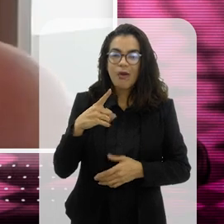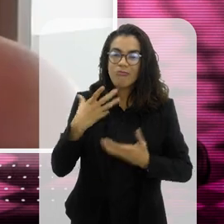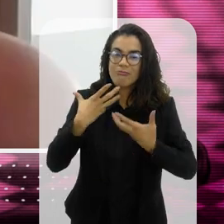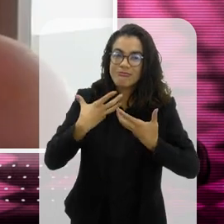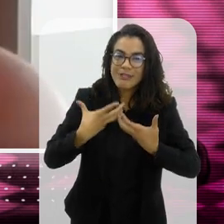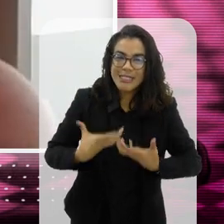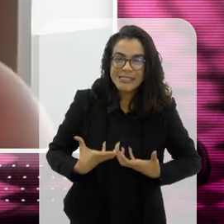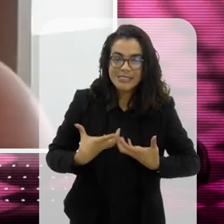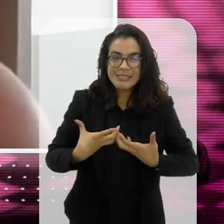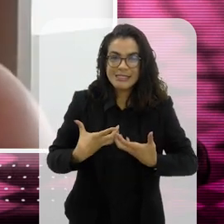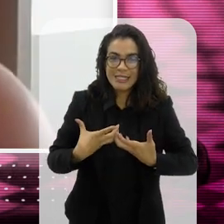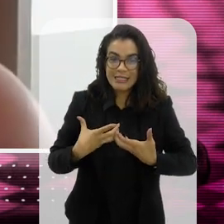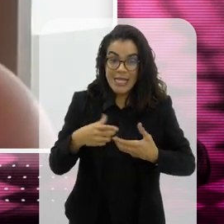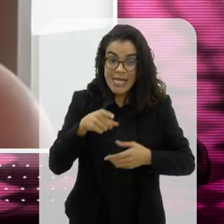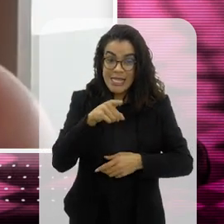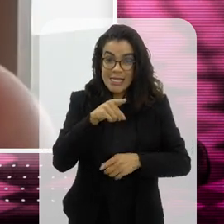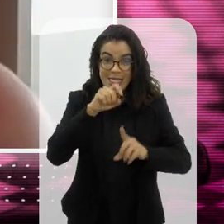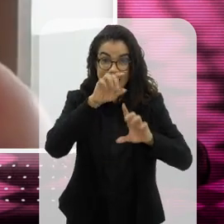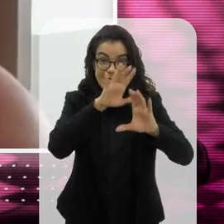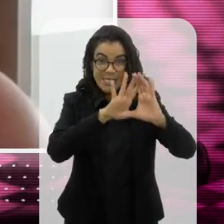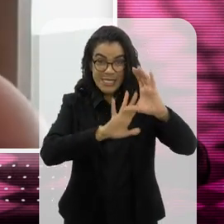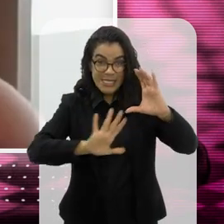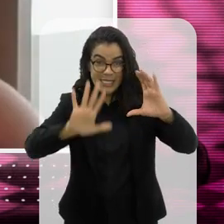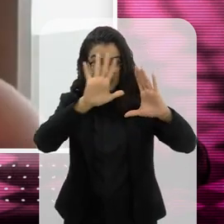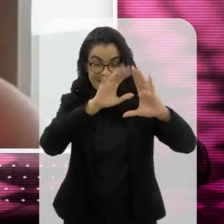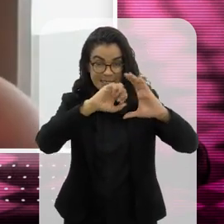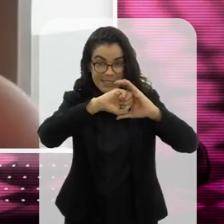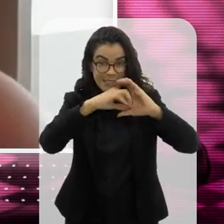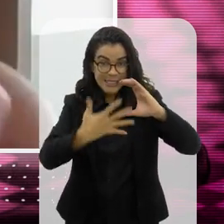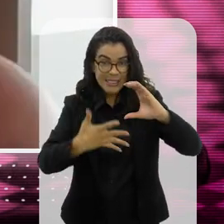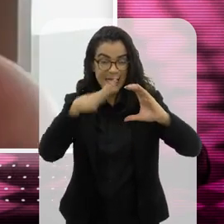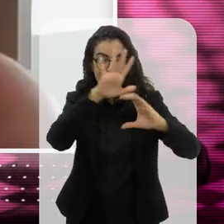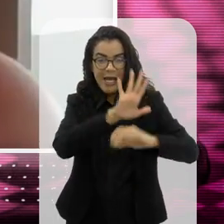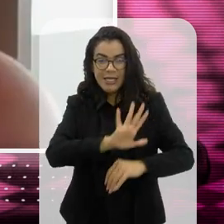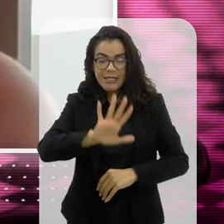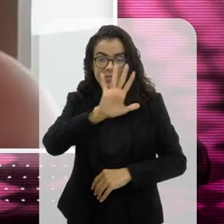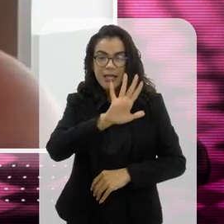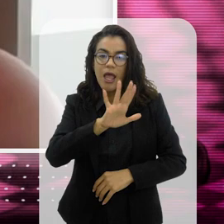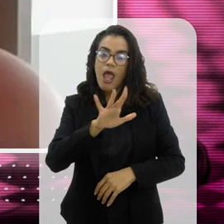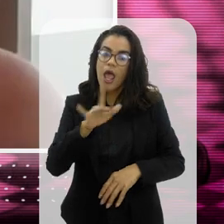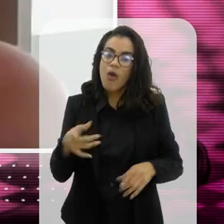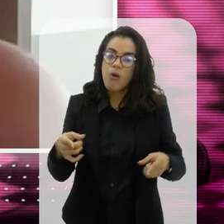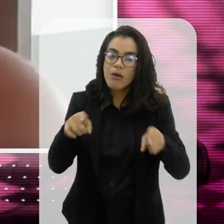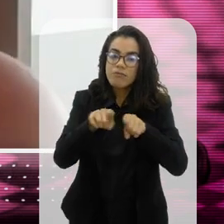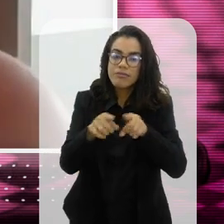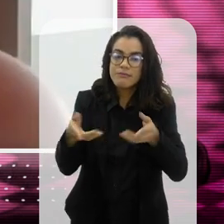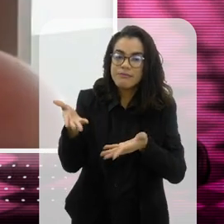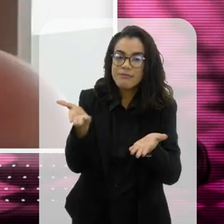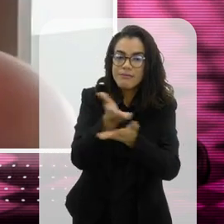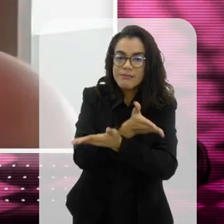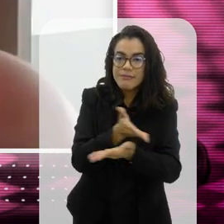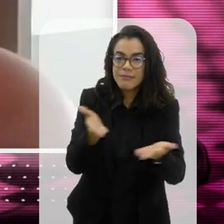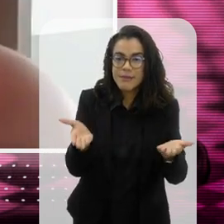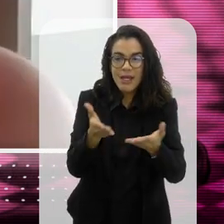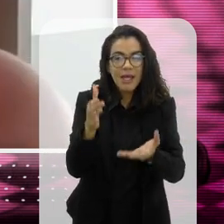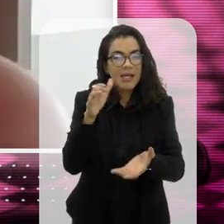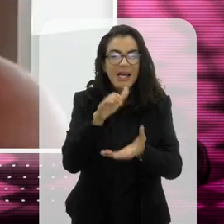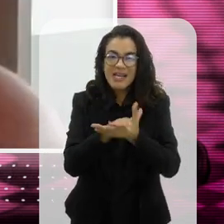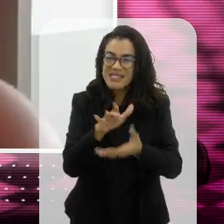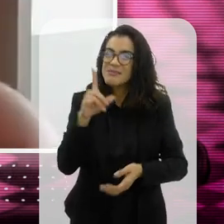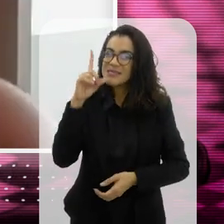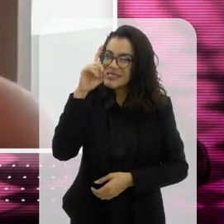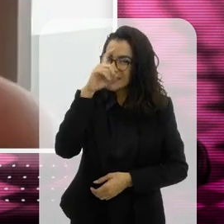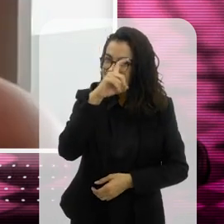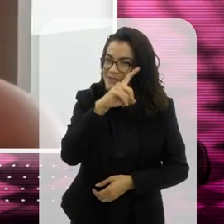que virou mais uma sobrecarga para a mulher. Nesse aspecto, não. Nesse aspecto, eu entendo que é uma construção de parceria. E se a